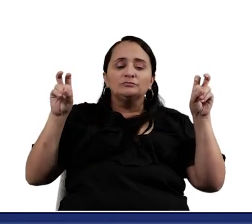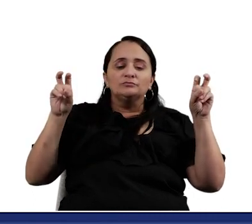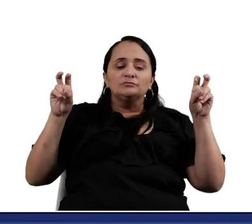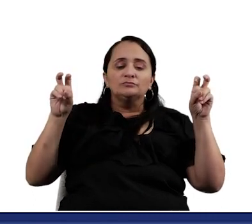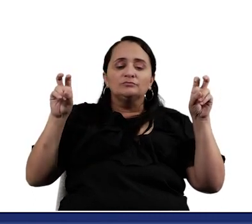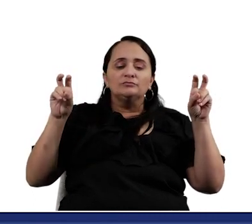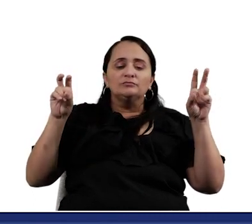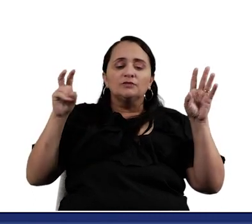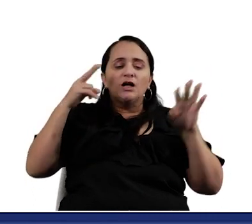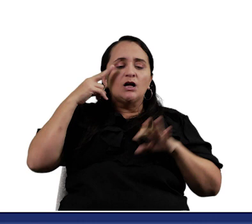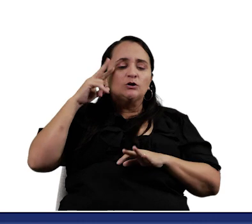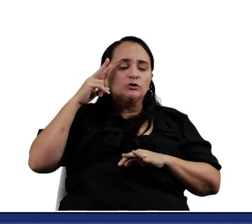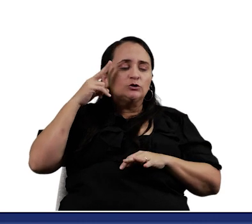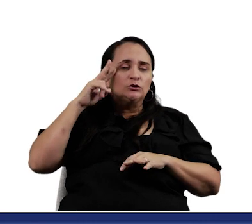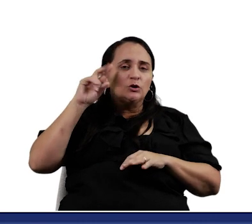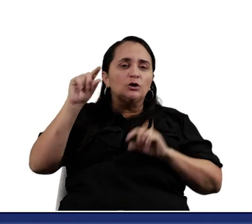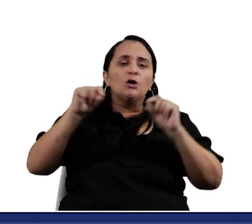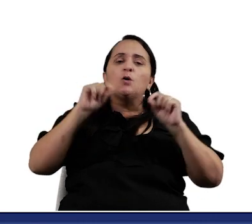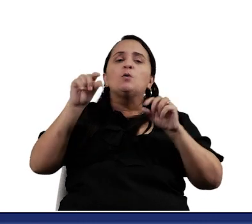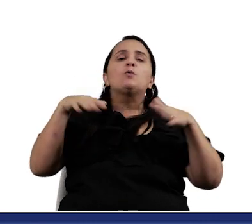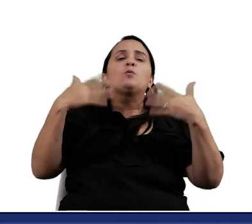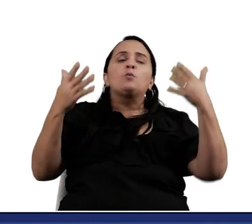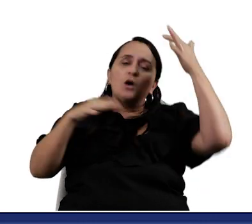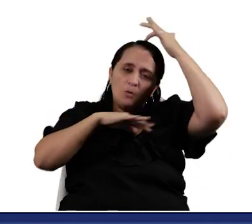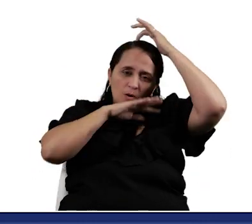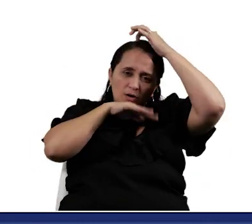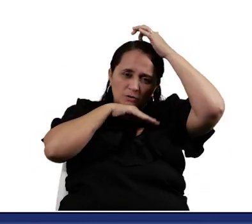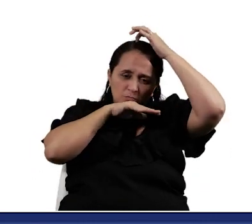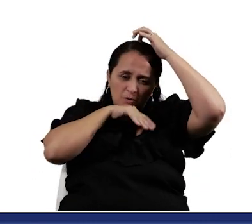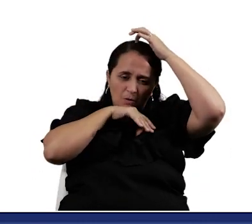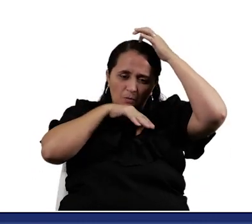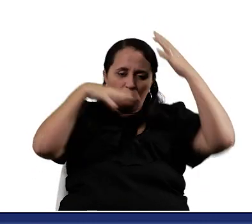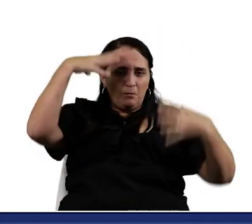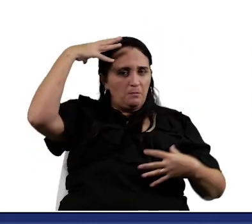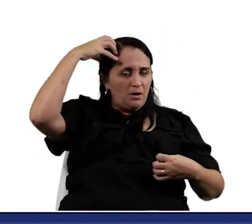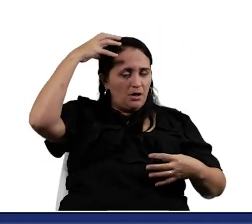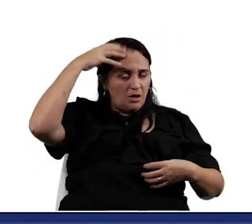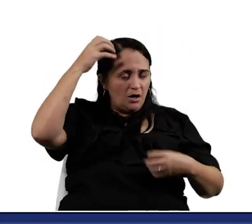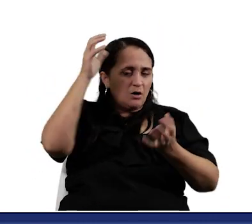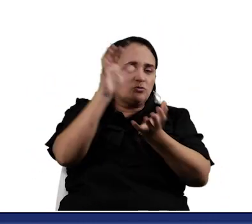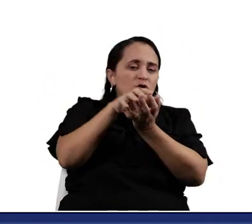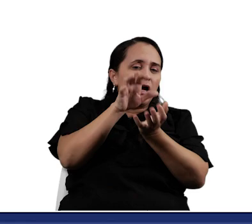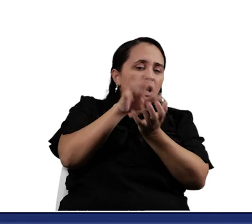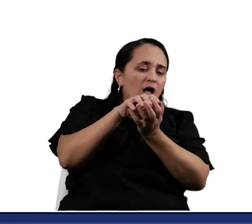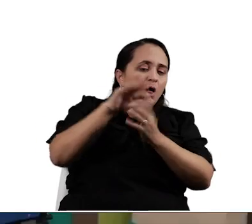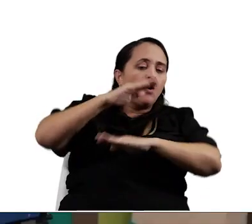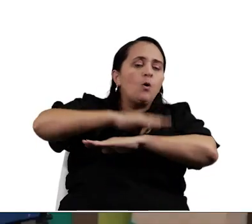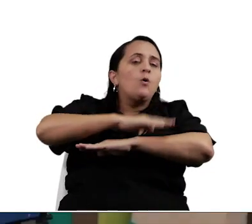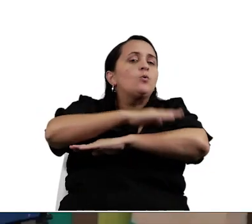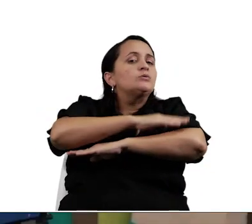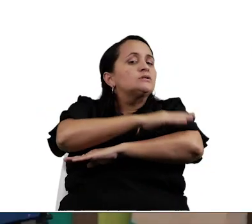A história é sobre qual animal? Sobre um macaco, sobre um jacaré ou sobre um sapo? Vamos